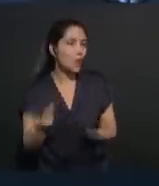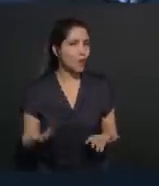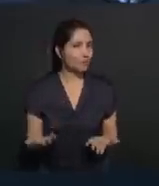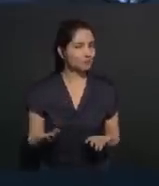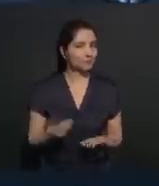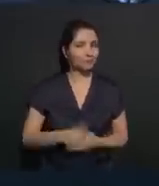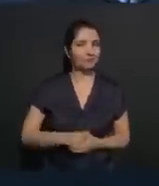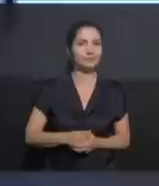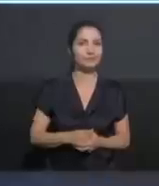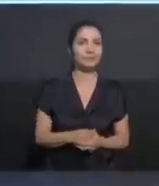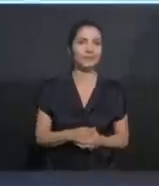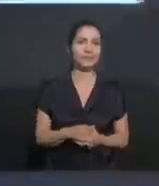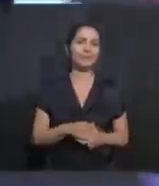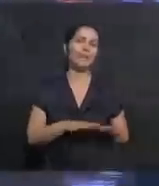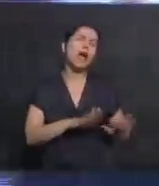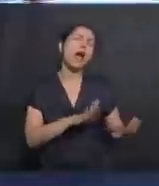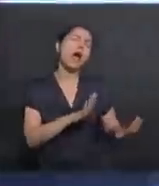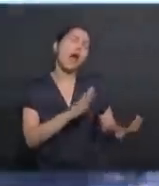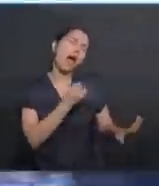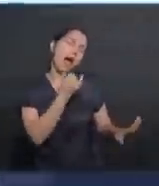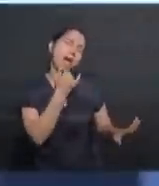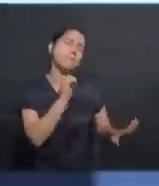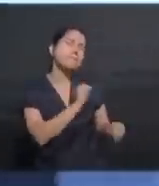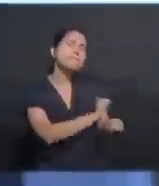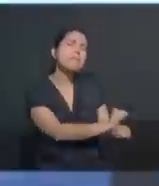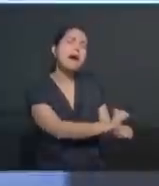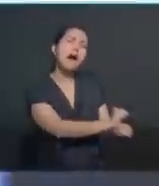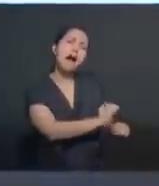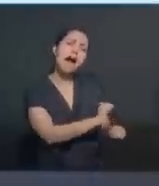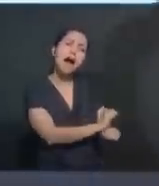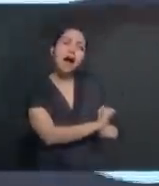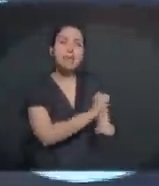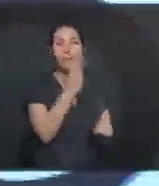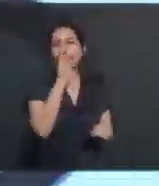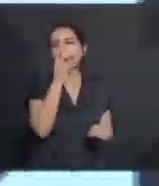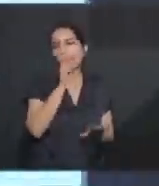Você tem 2 dias para tirar essa mão de mim.